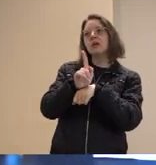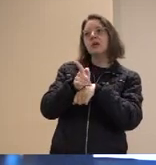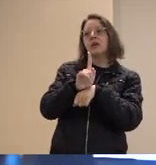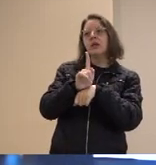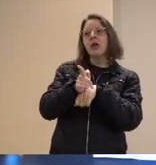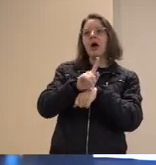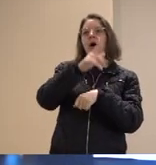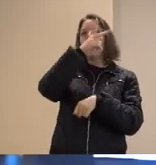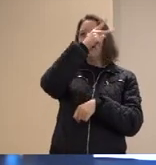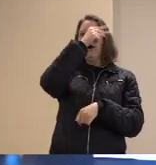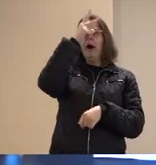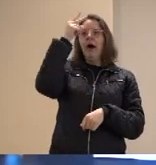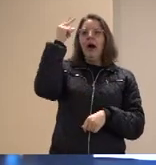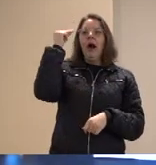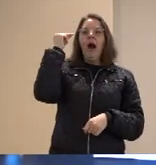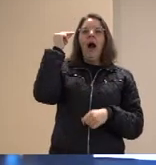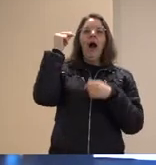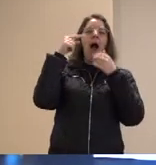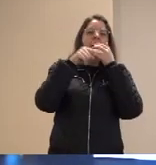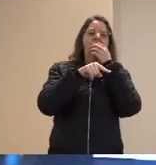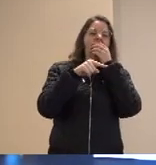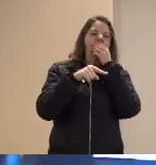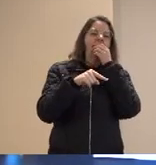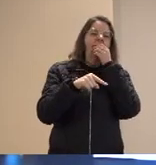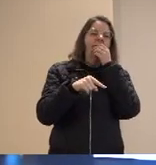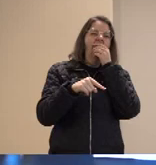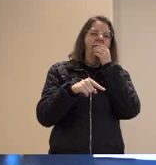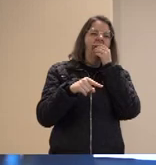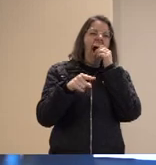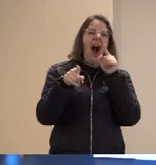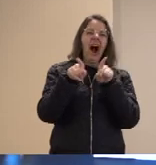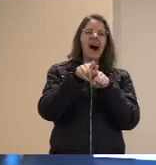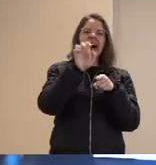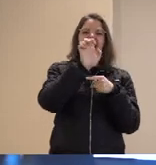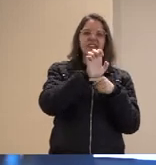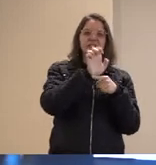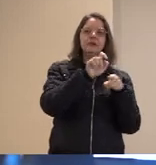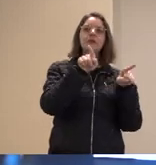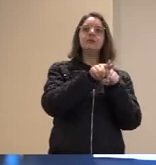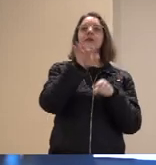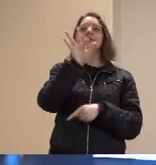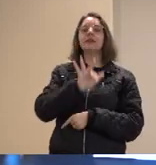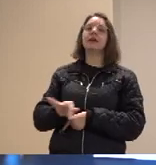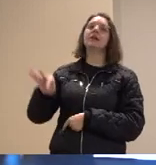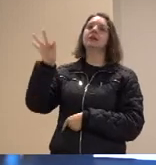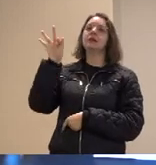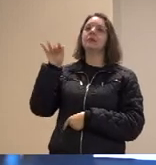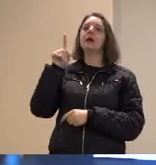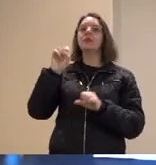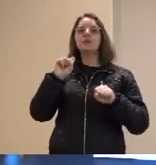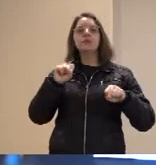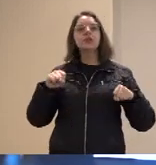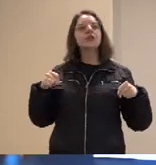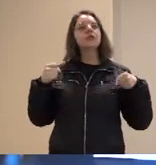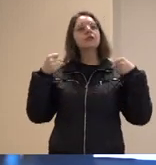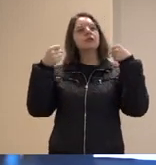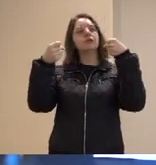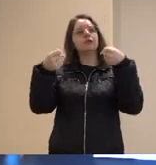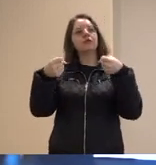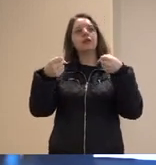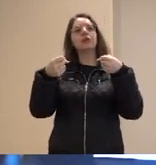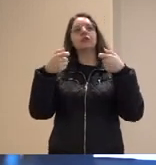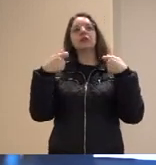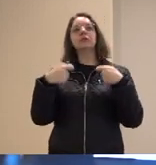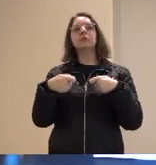da gestão municipal, da gestão estadual e da gestão federal. É um engajamento, é uma condução